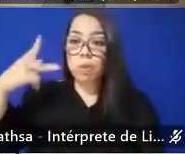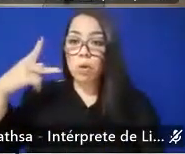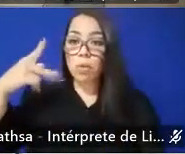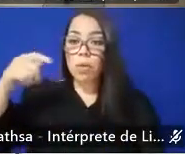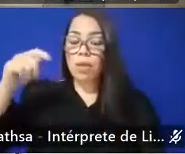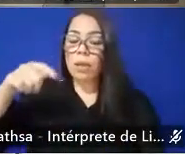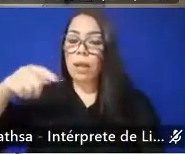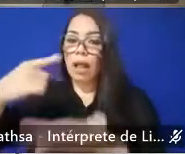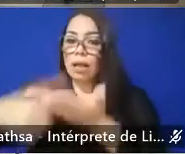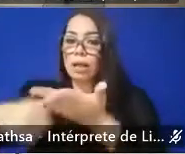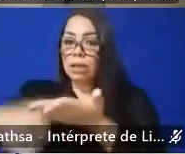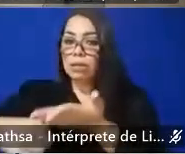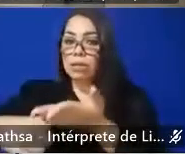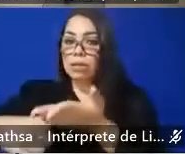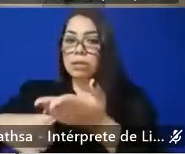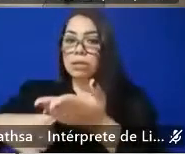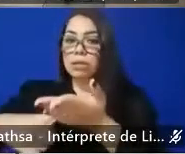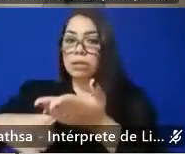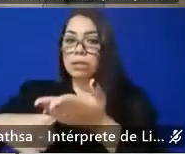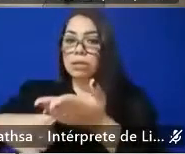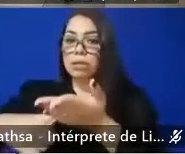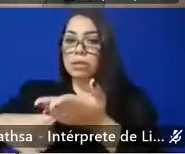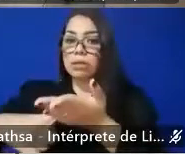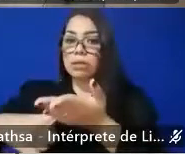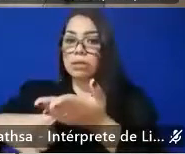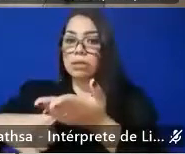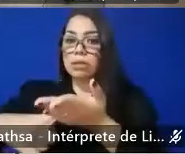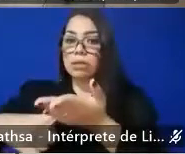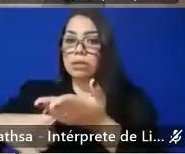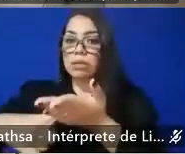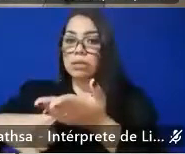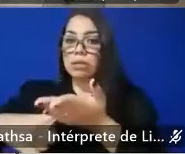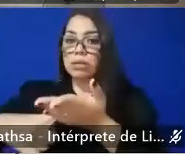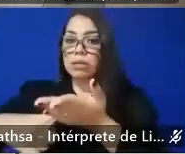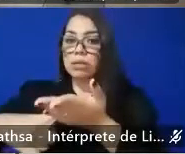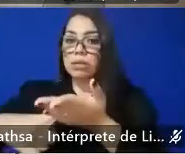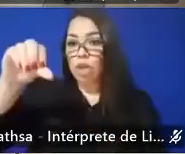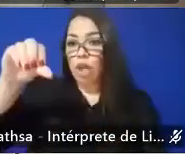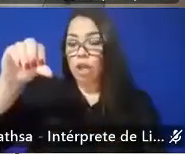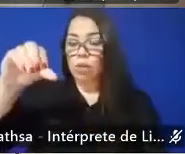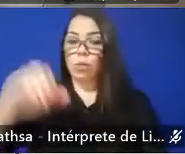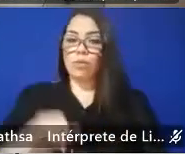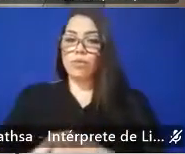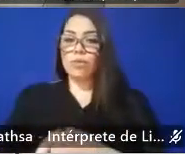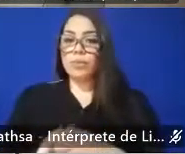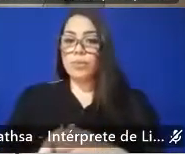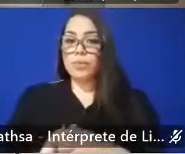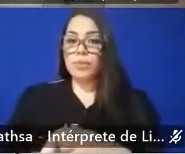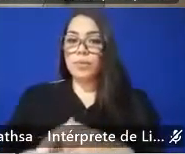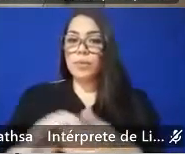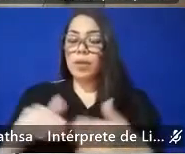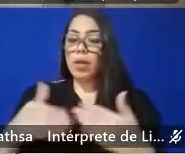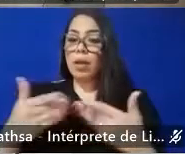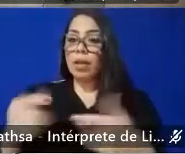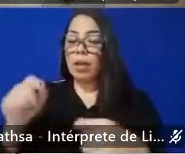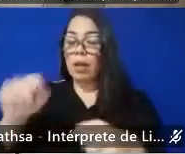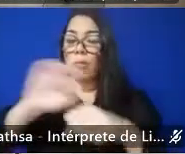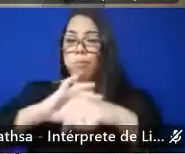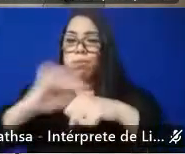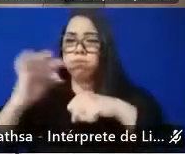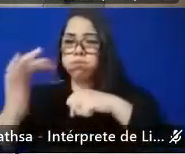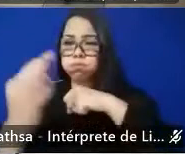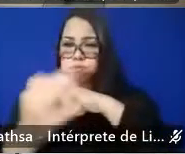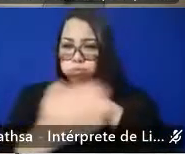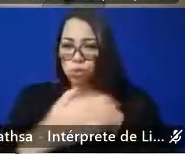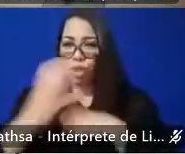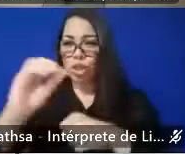restaurante restando ainda 19 vitaliciamento a E aí opção da pandemia da cor 2019